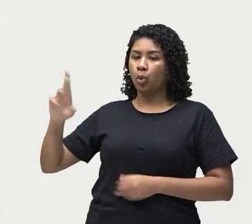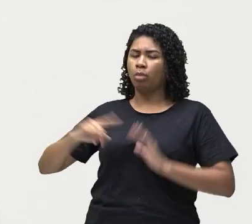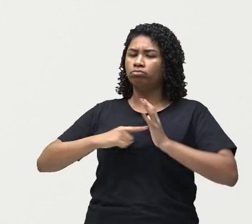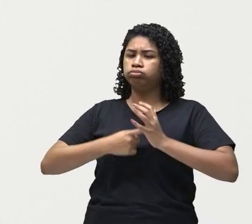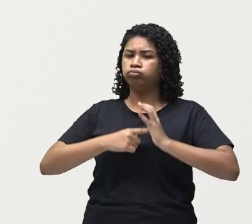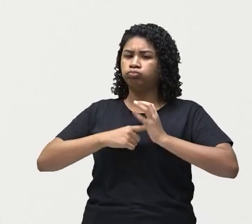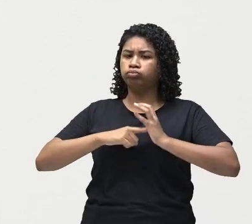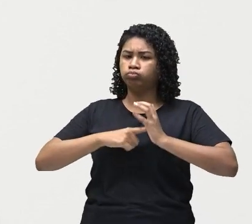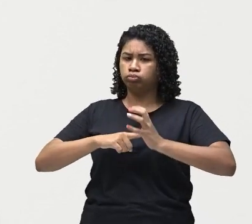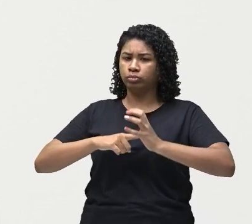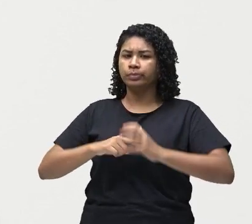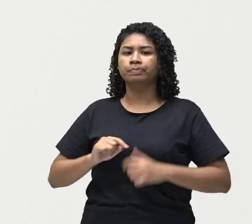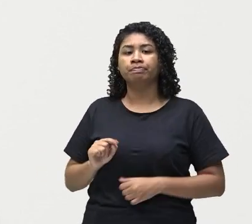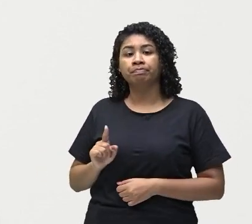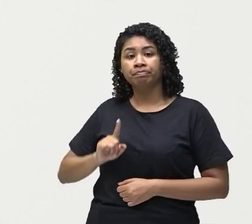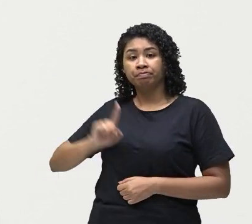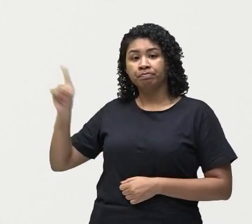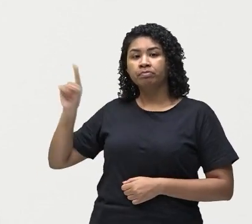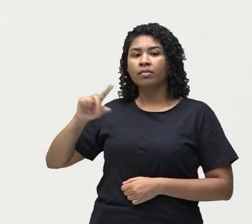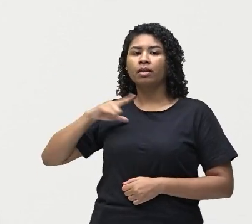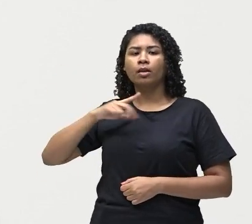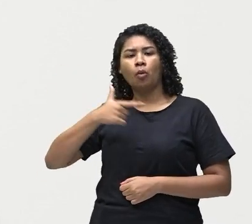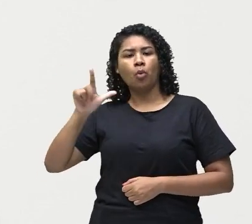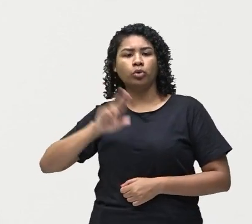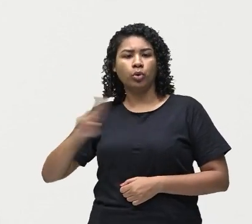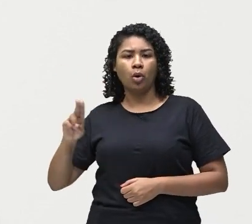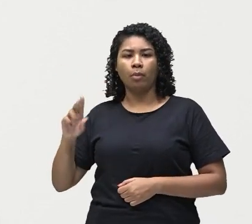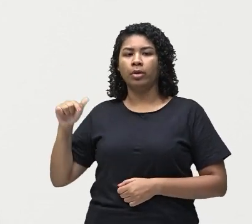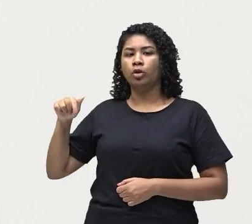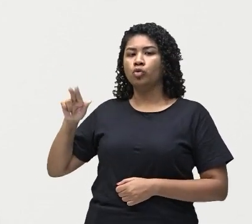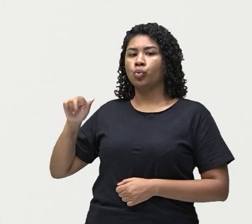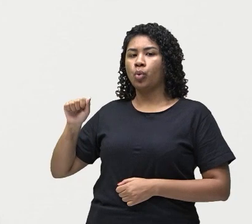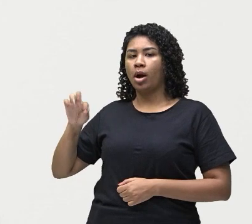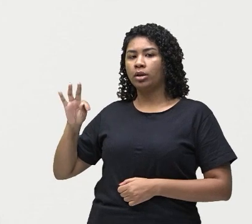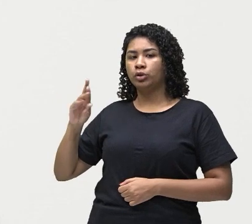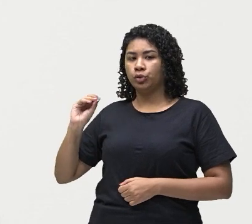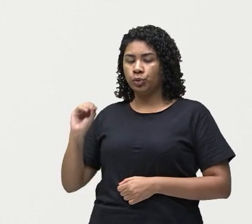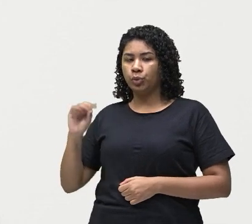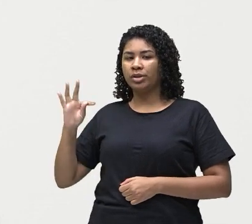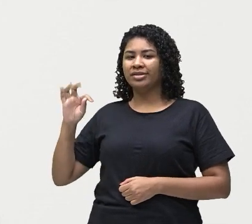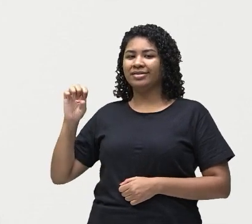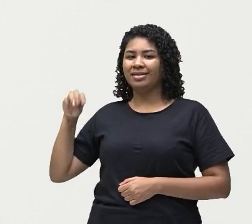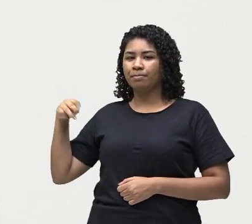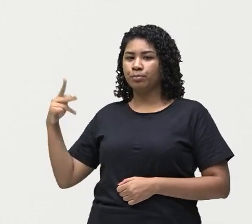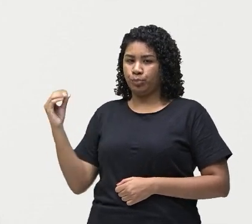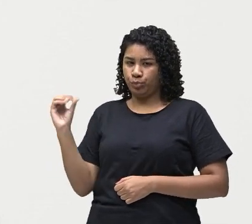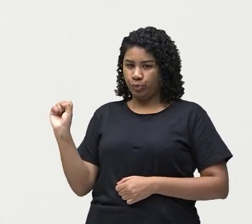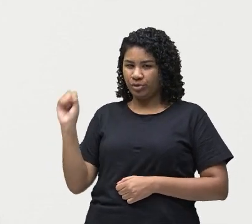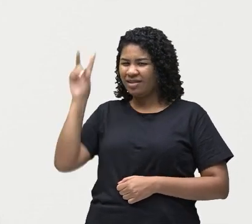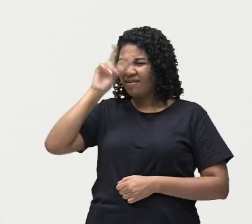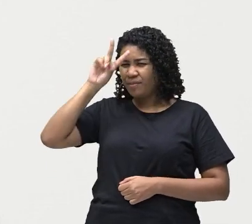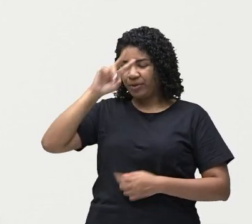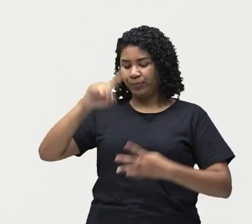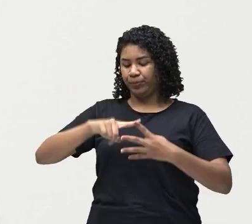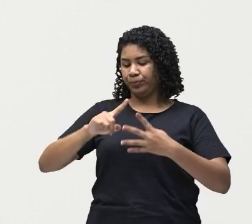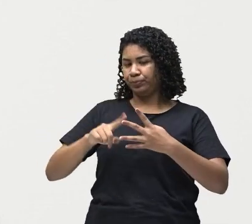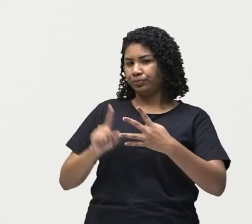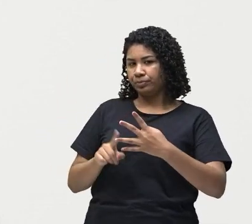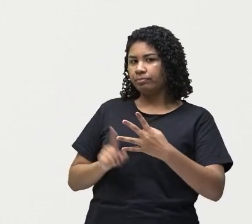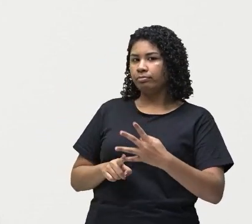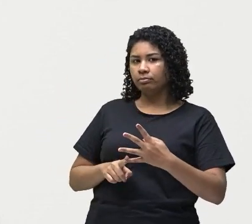também é chamado de motor de quatro tempos porque seu funcionamento ocorre em quatro estágios ou tempos diferentes